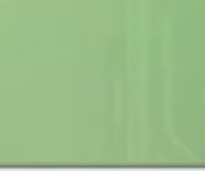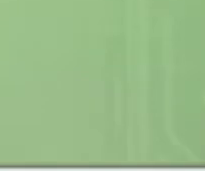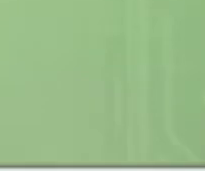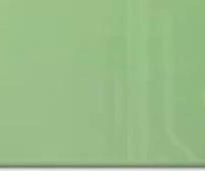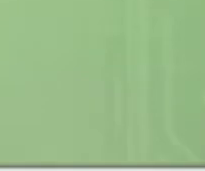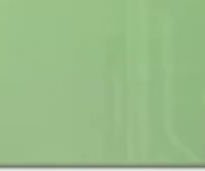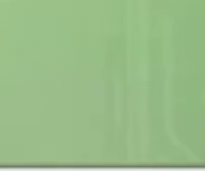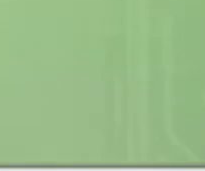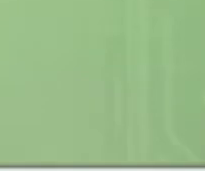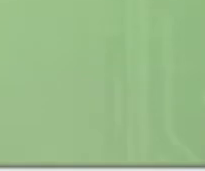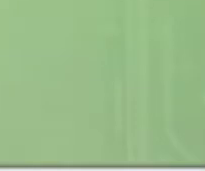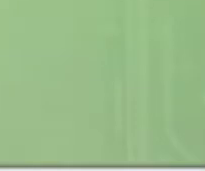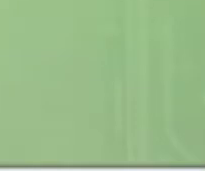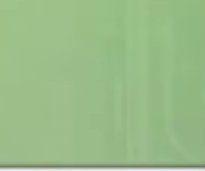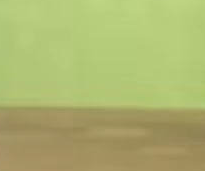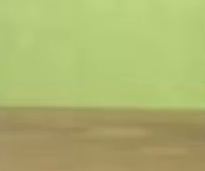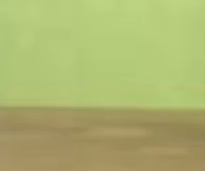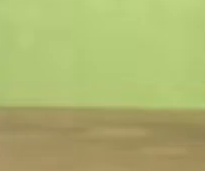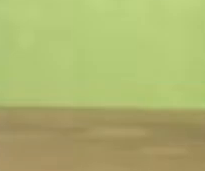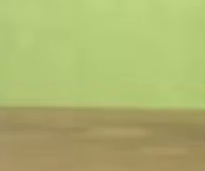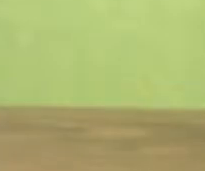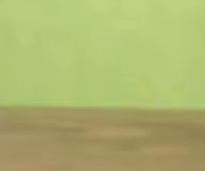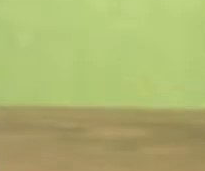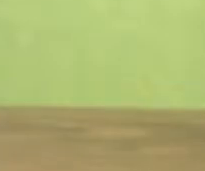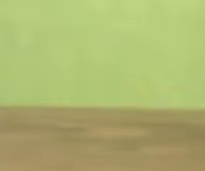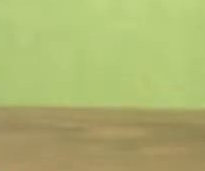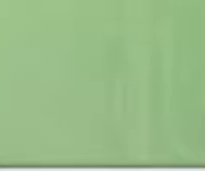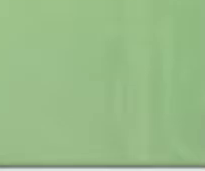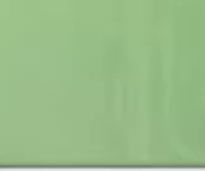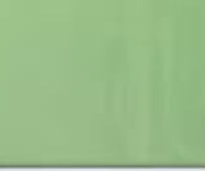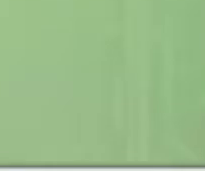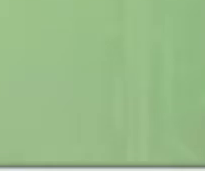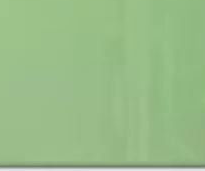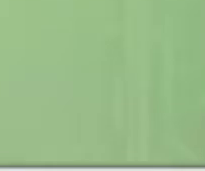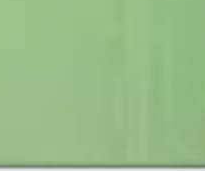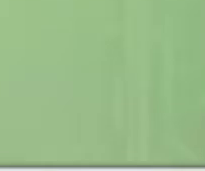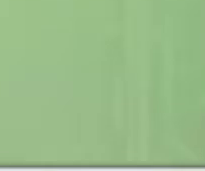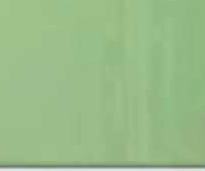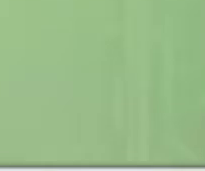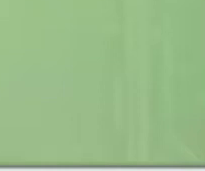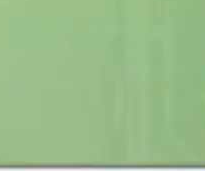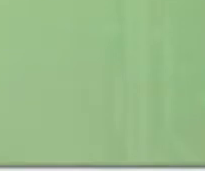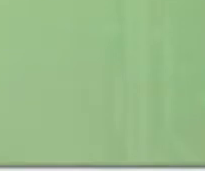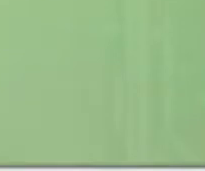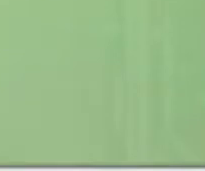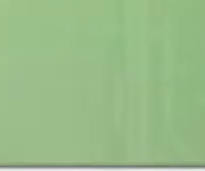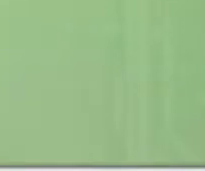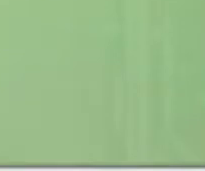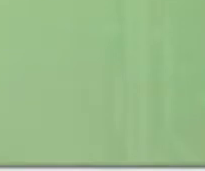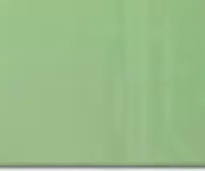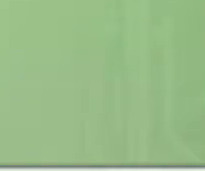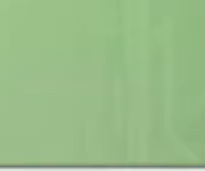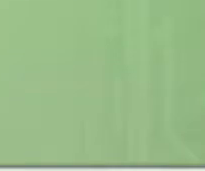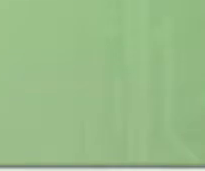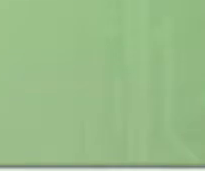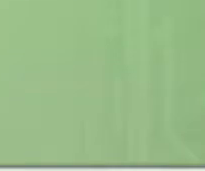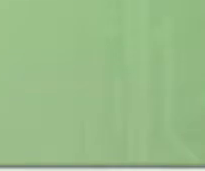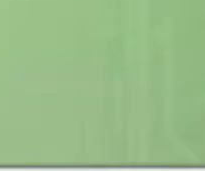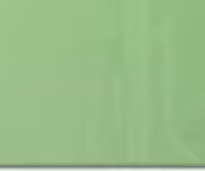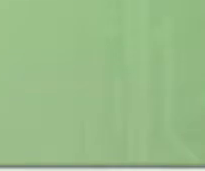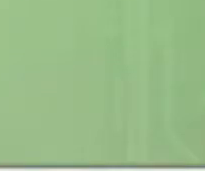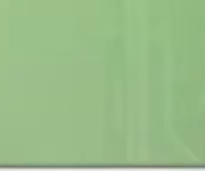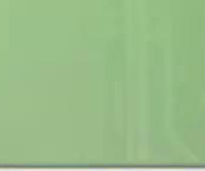de hoje. Então, os objetivos da aula de hoje é compreender algumas reflexões da ética na